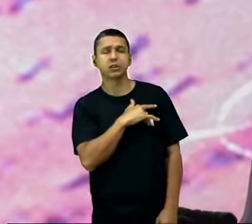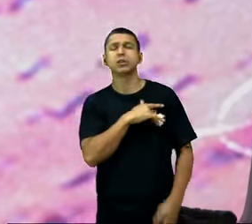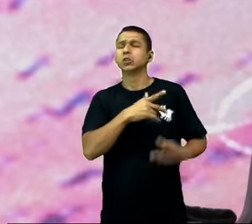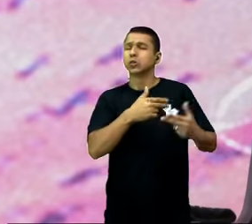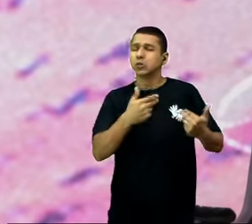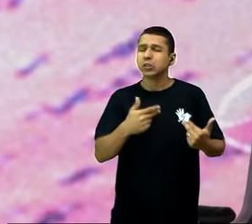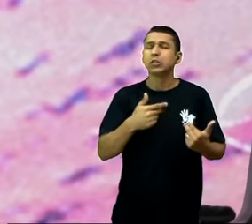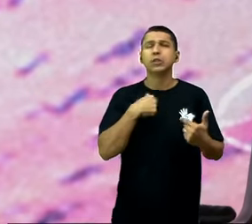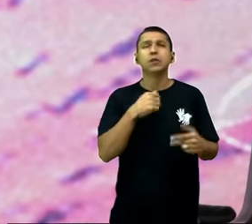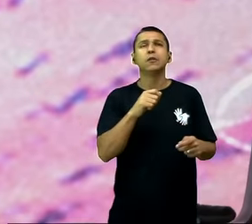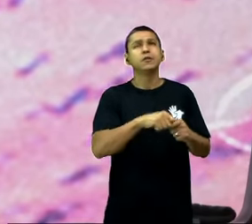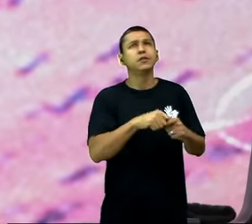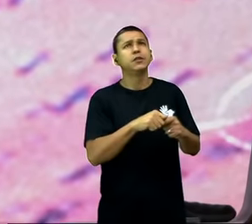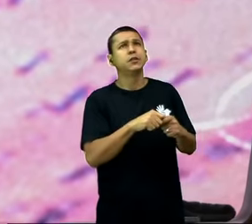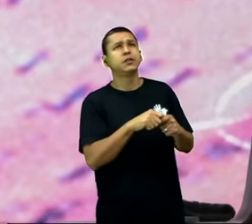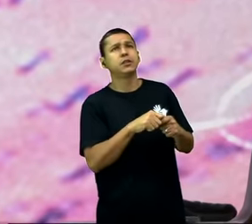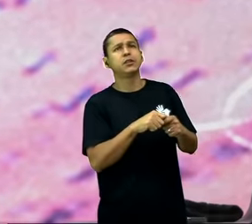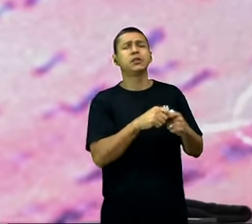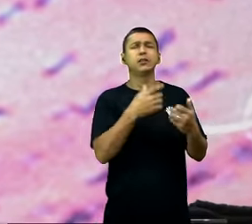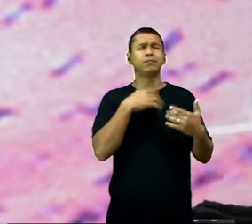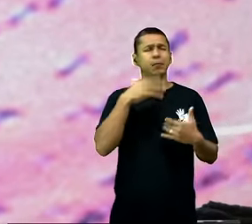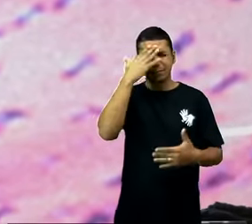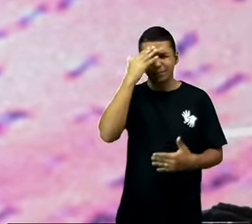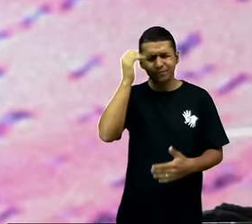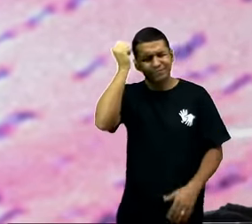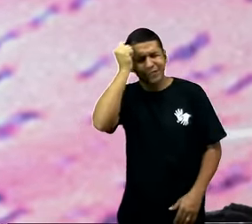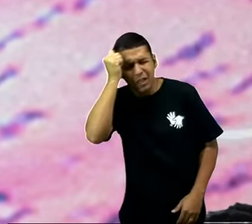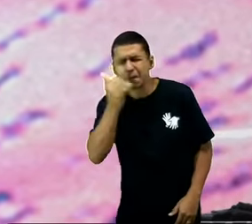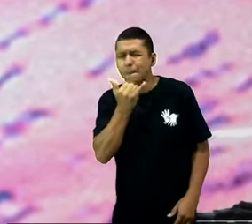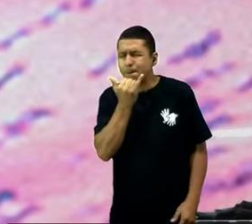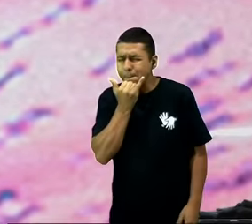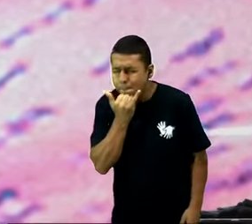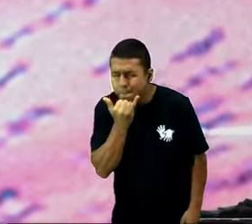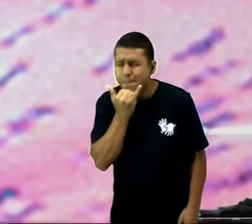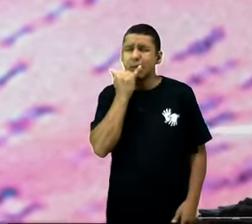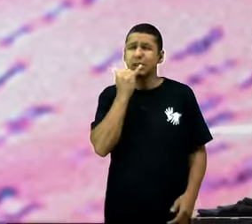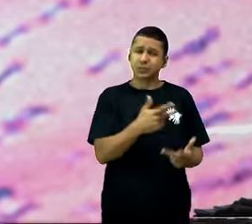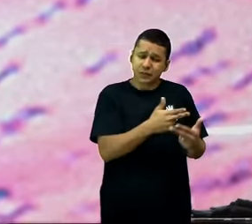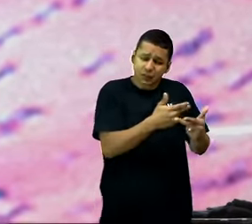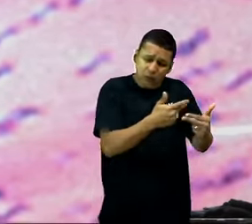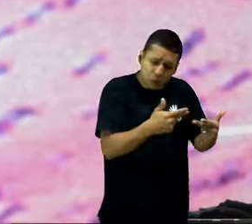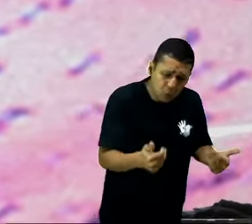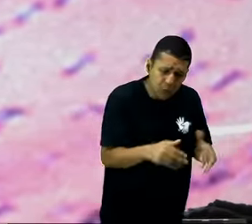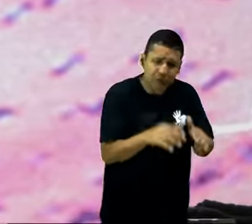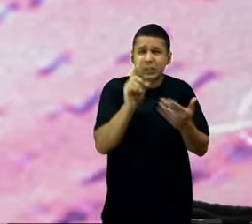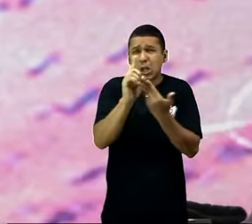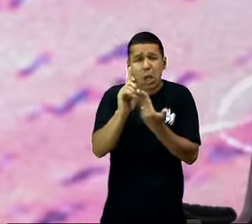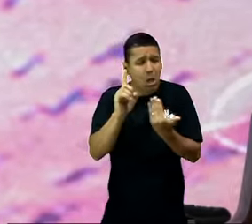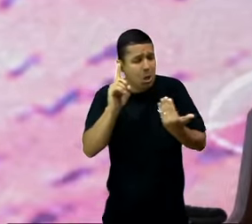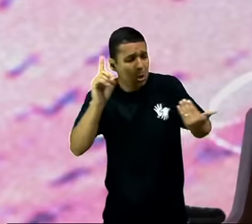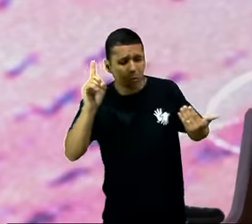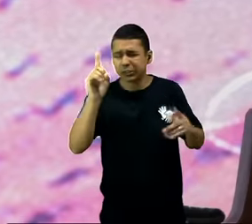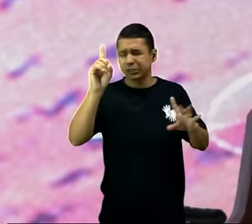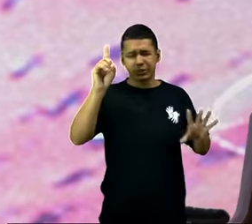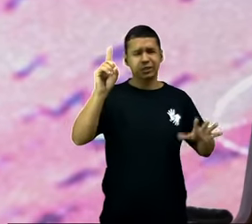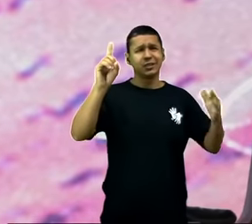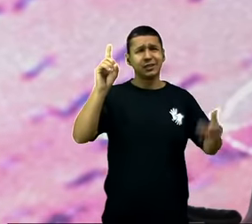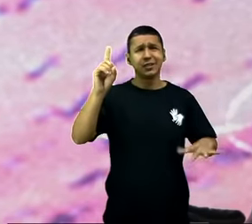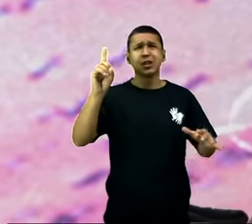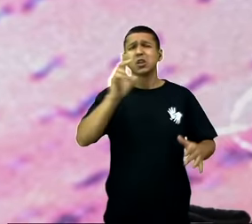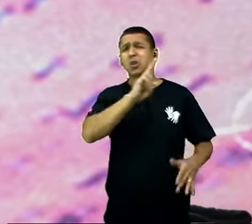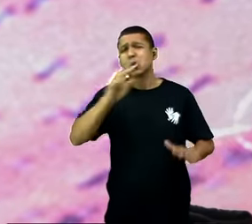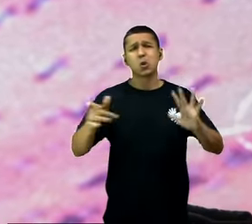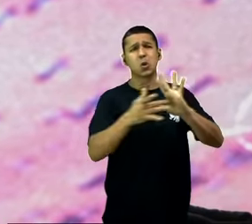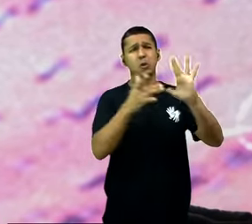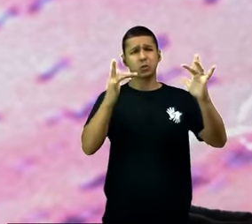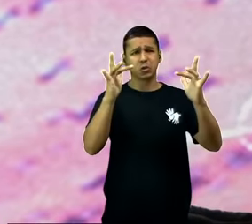a sua mão para o céu agora em nome de Jesus. Diga assim: Deus, eu me arrependo de ter gerado coisas na carne. Caia por terra tudo aquilo que foi gerado na carne hoje aqui. Em nome de